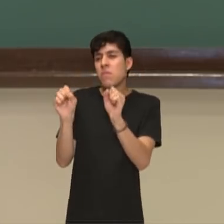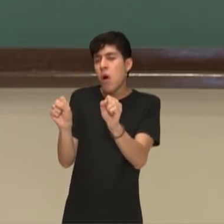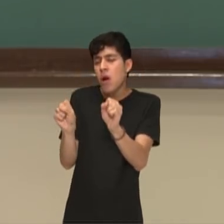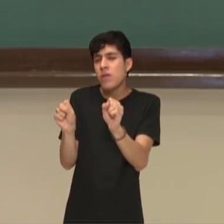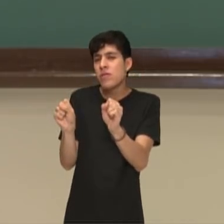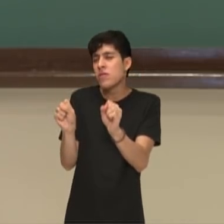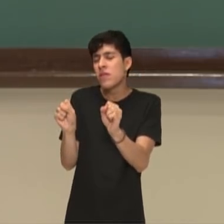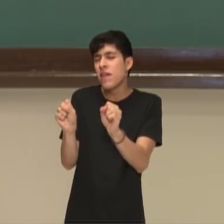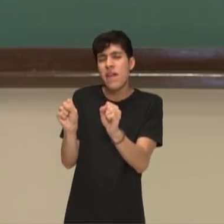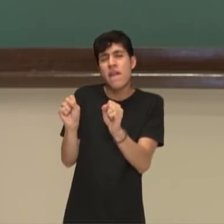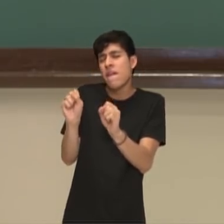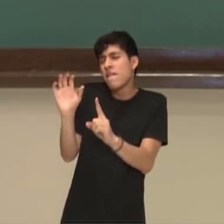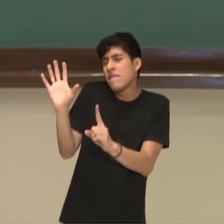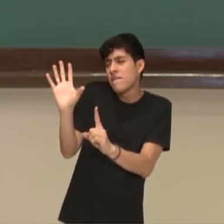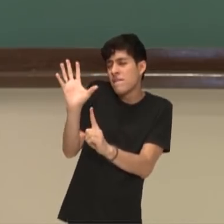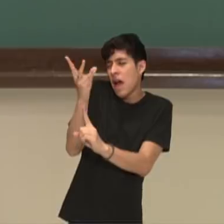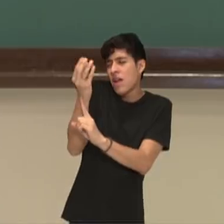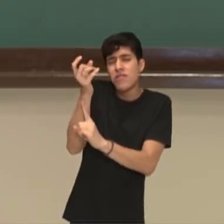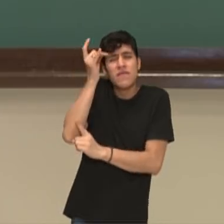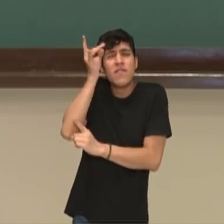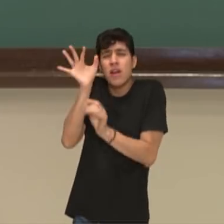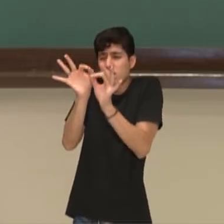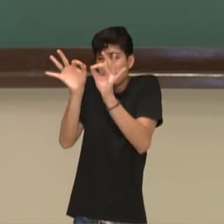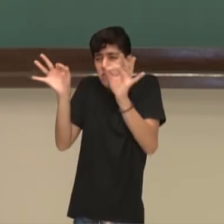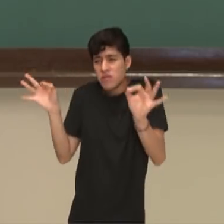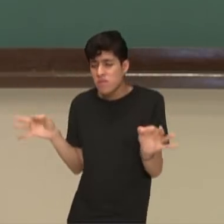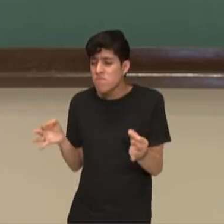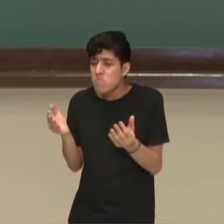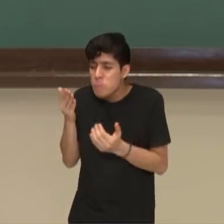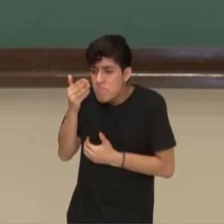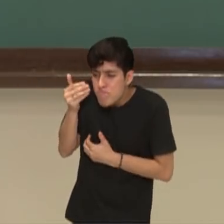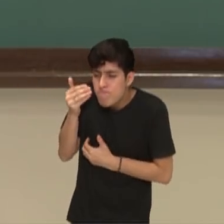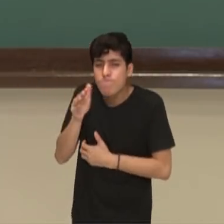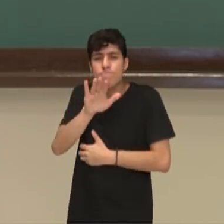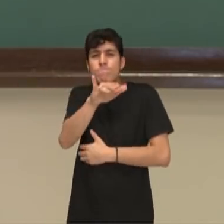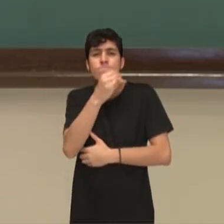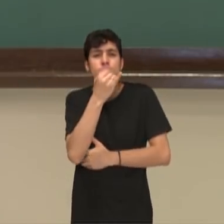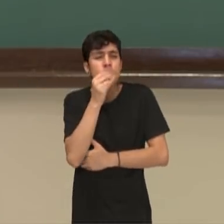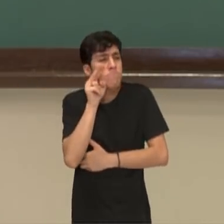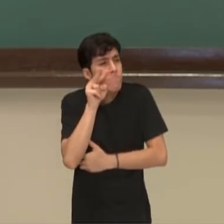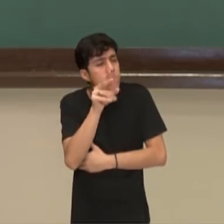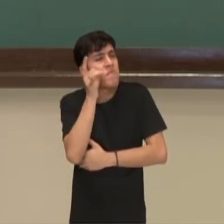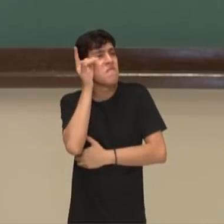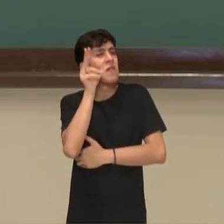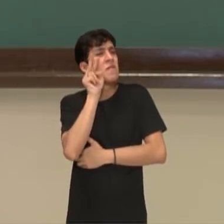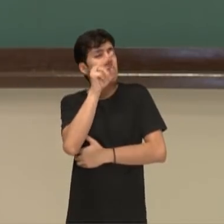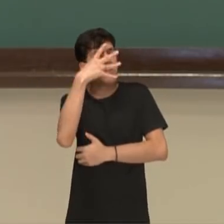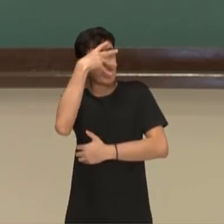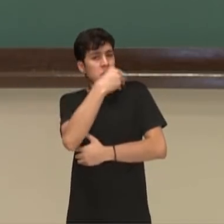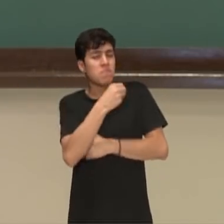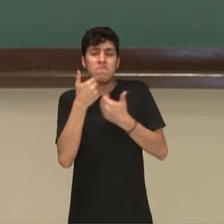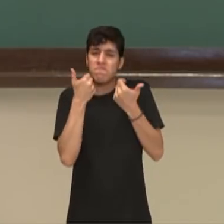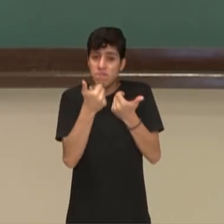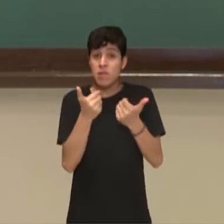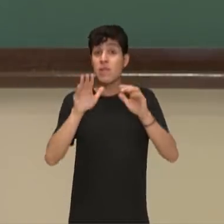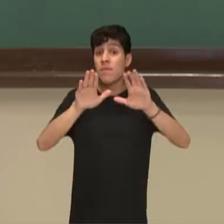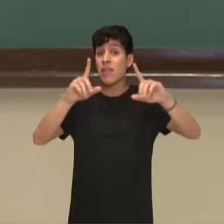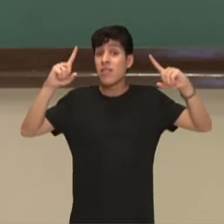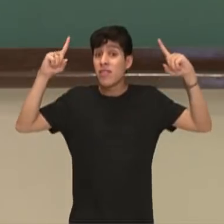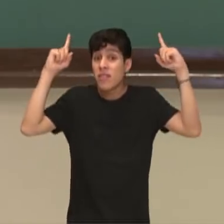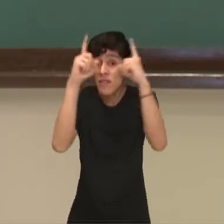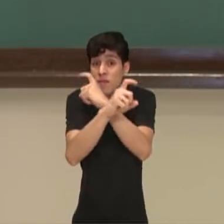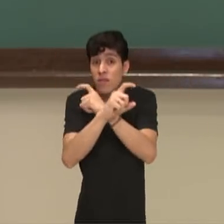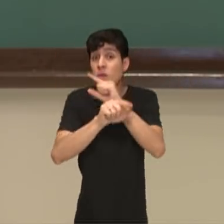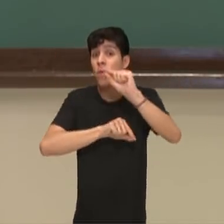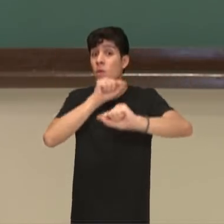fácil para quem está consumindo, tá? É muito fácil você olhar uma obra de arte e falar, nossa, que bonito, acabou. O difícil é você pegar uma